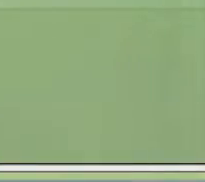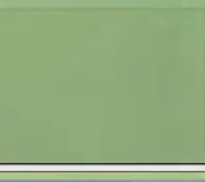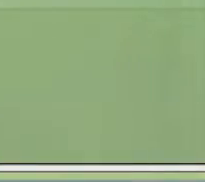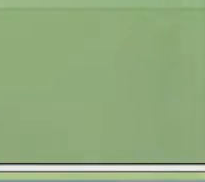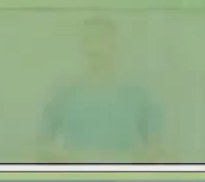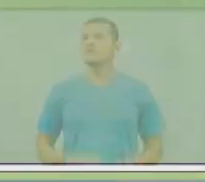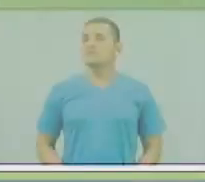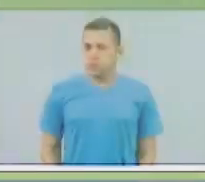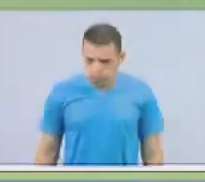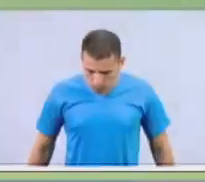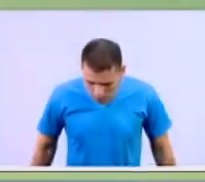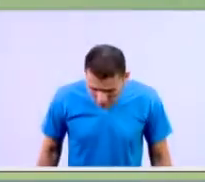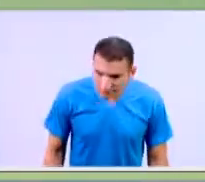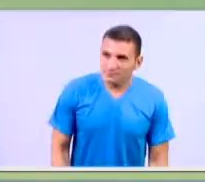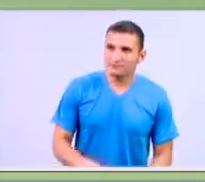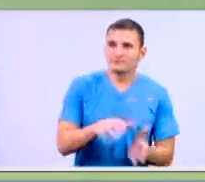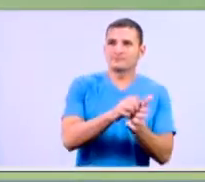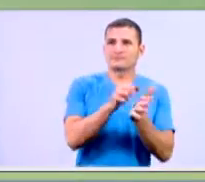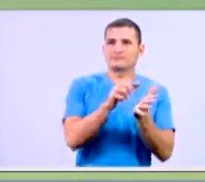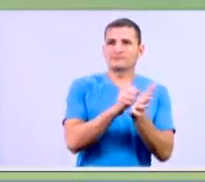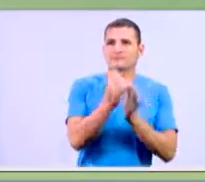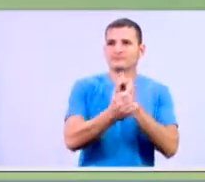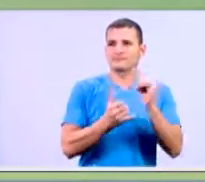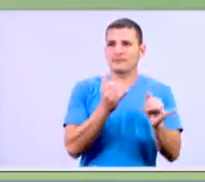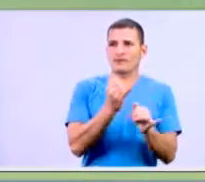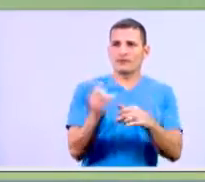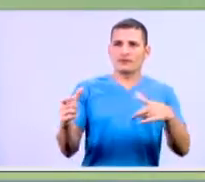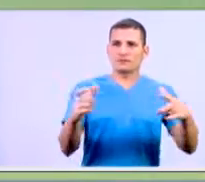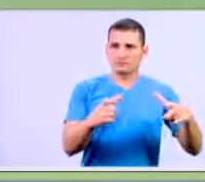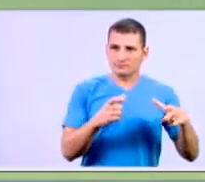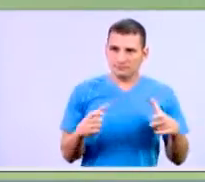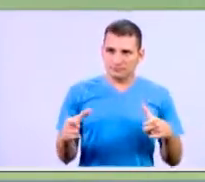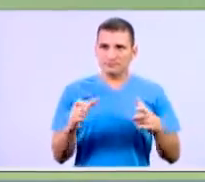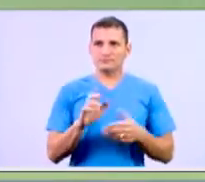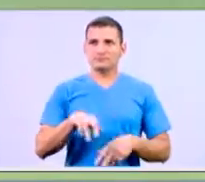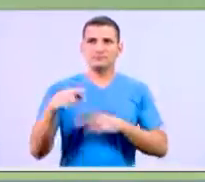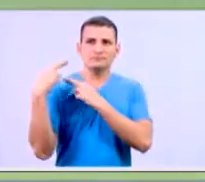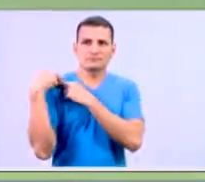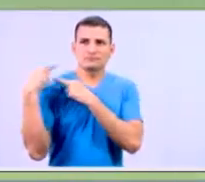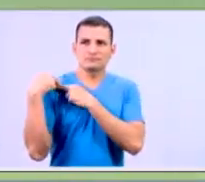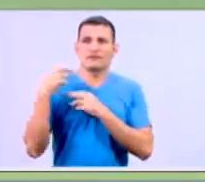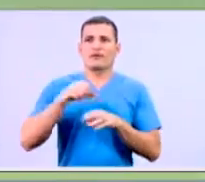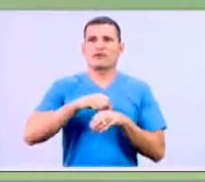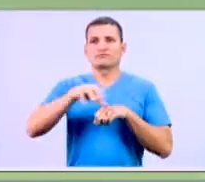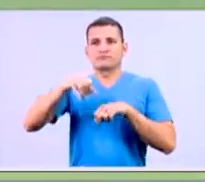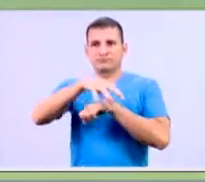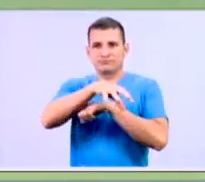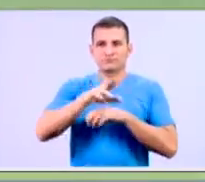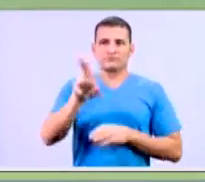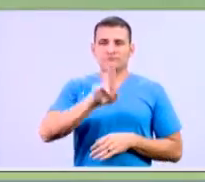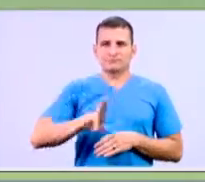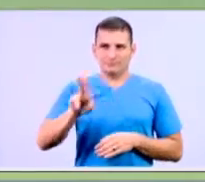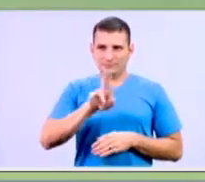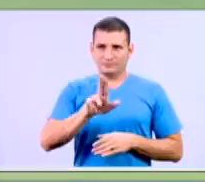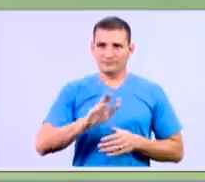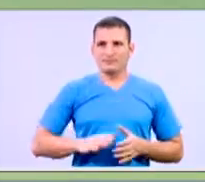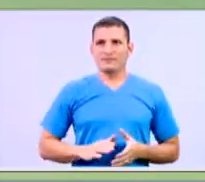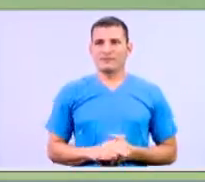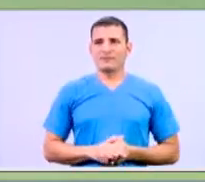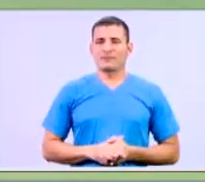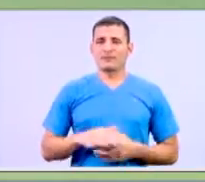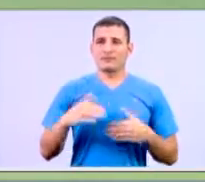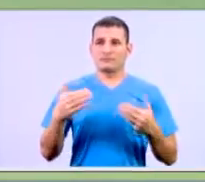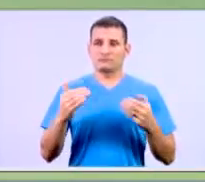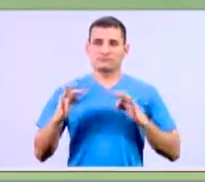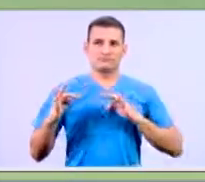internet locais, que são responsáveis pela distribuição aos usuários finais. Ou seja, para